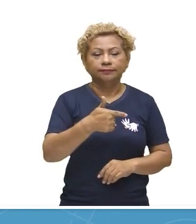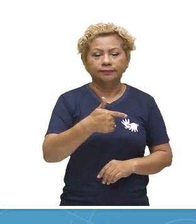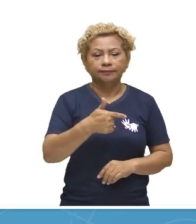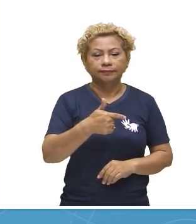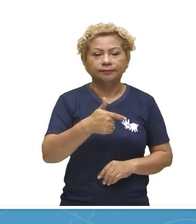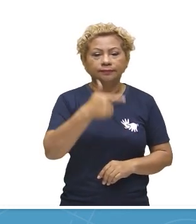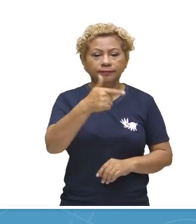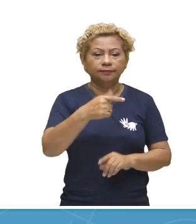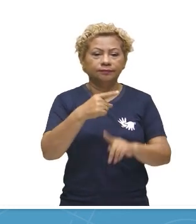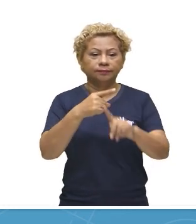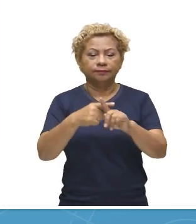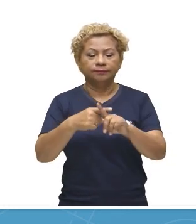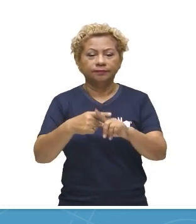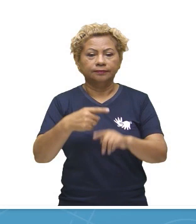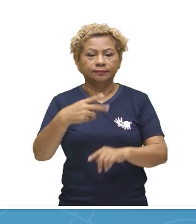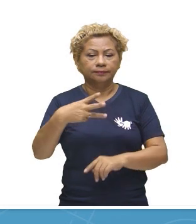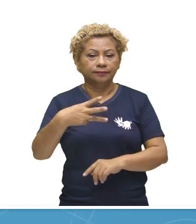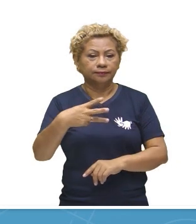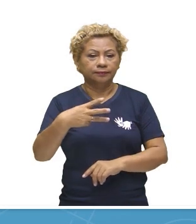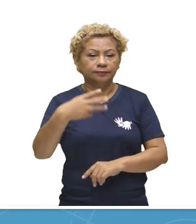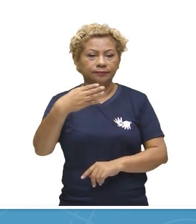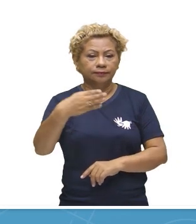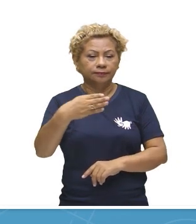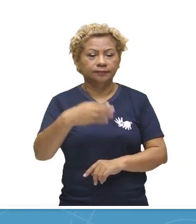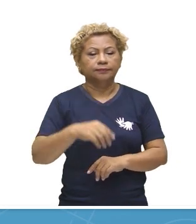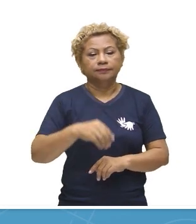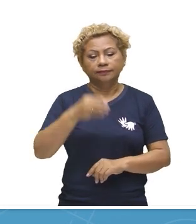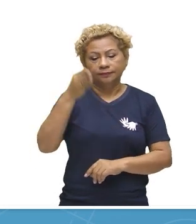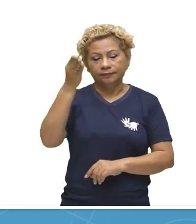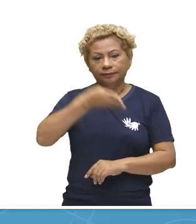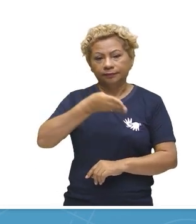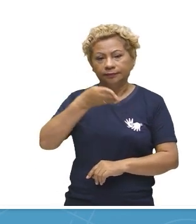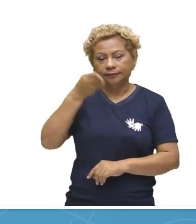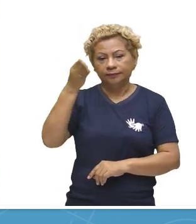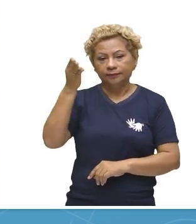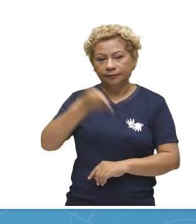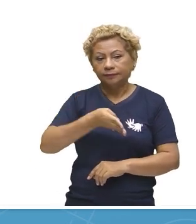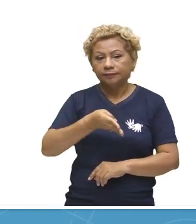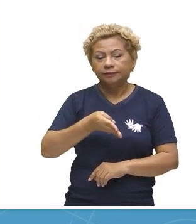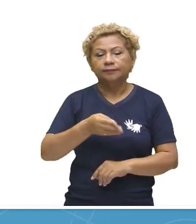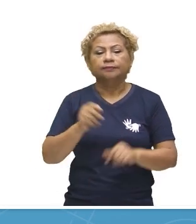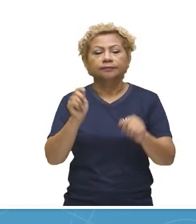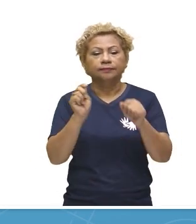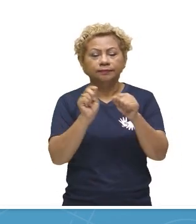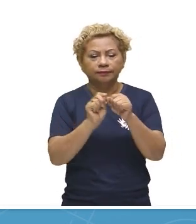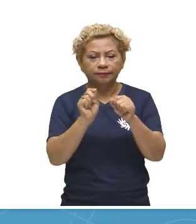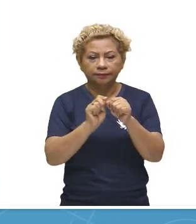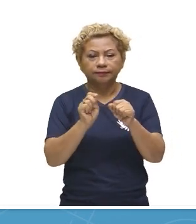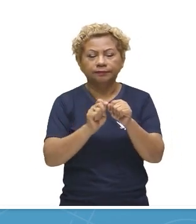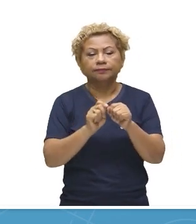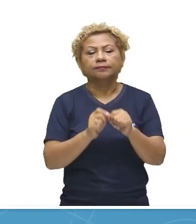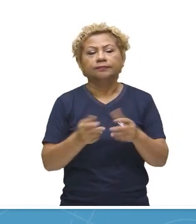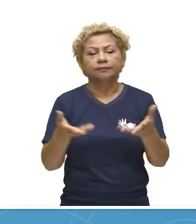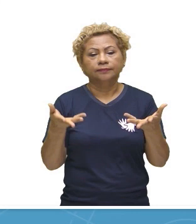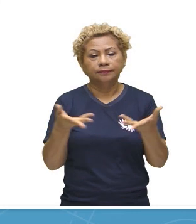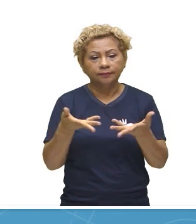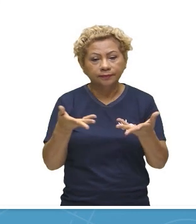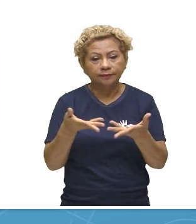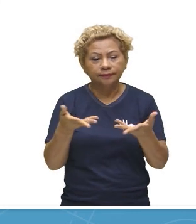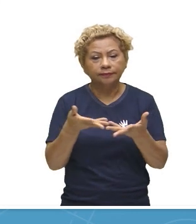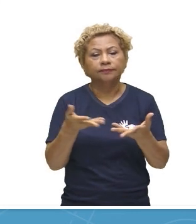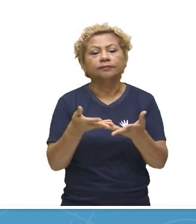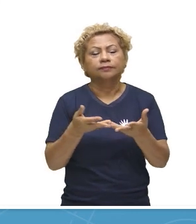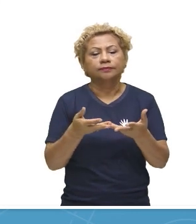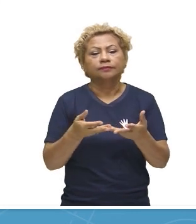quarta. Né? A gente poderia extrair aqui o 2, olha só. E desse 3 à quarta, a gente divide aqui o expoente com o índice